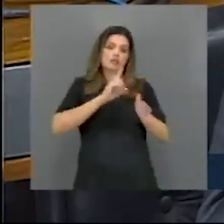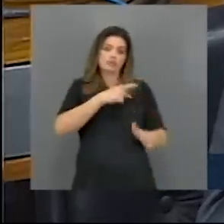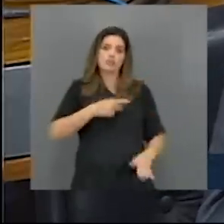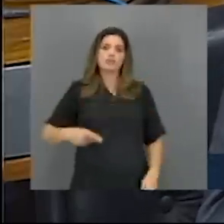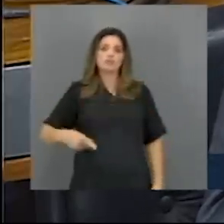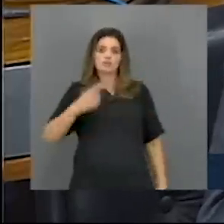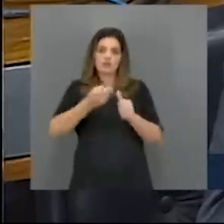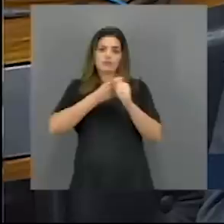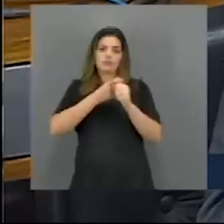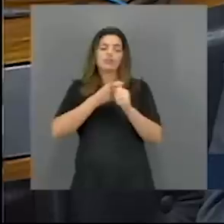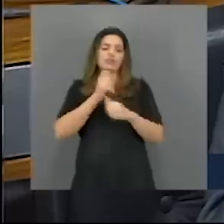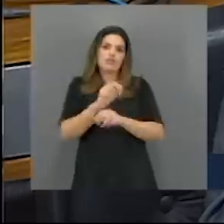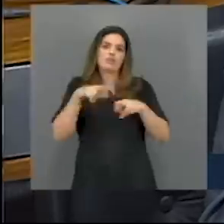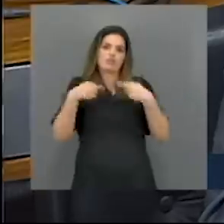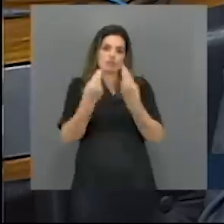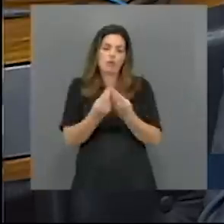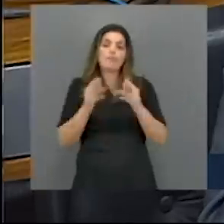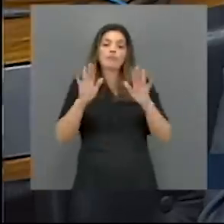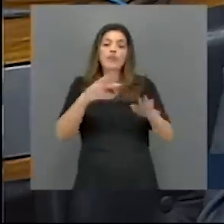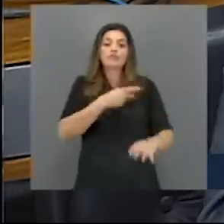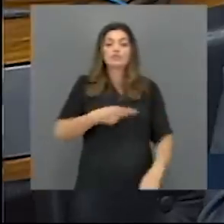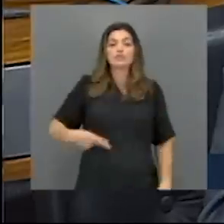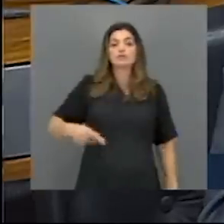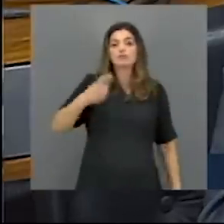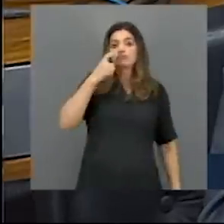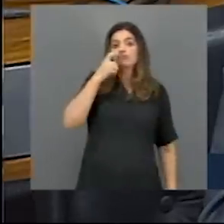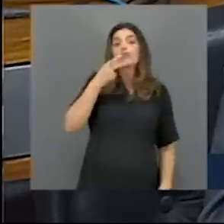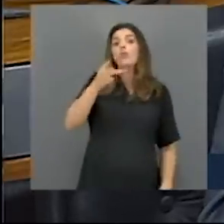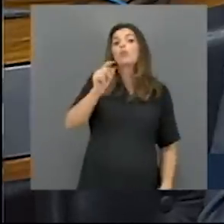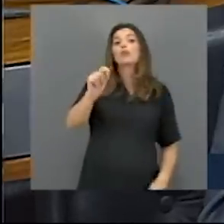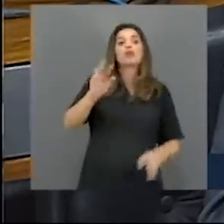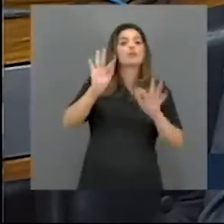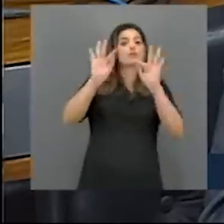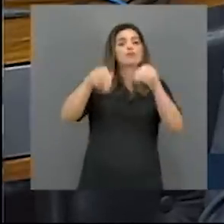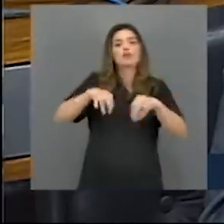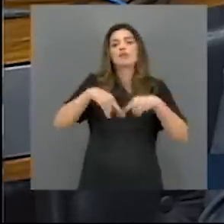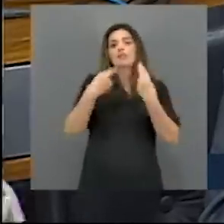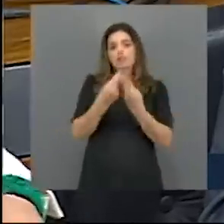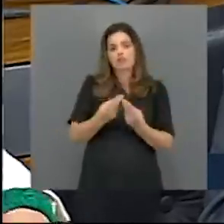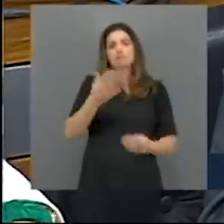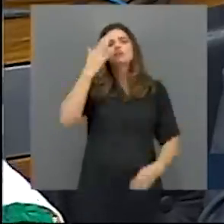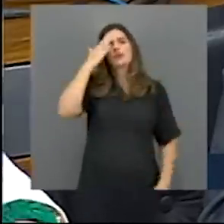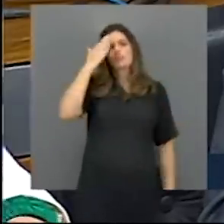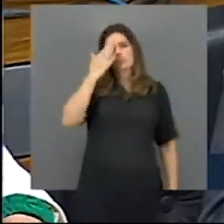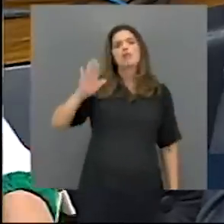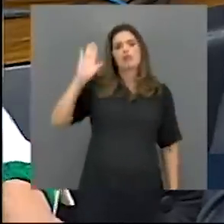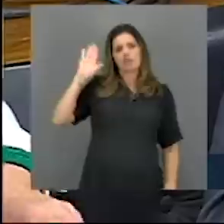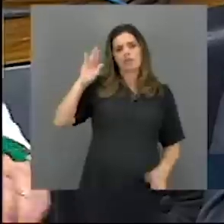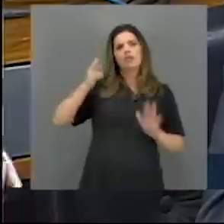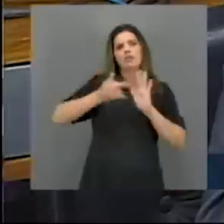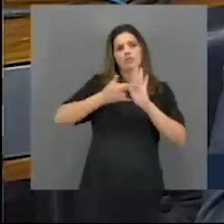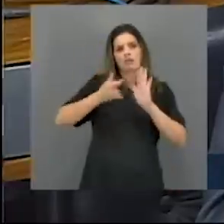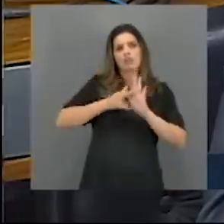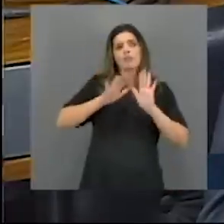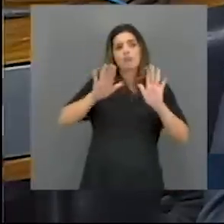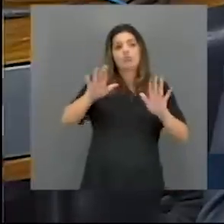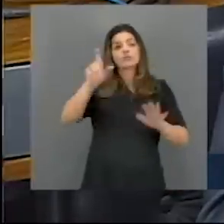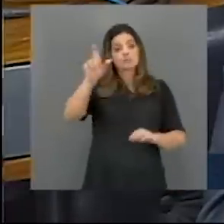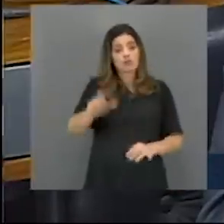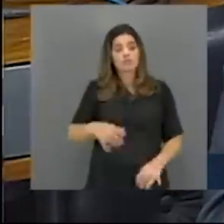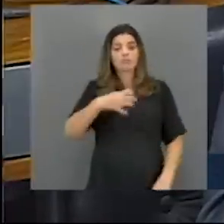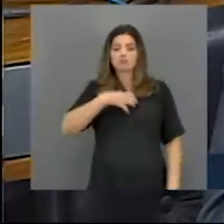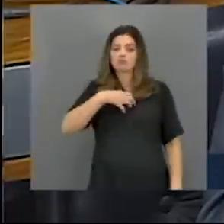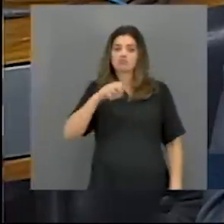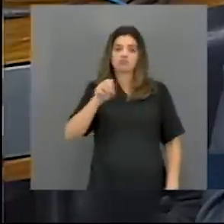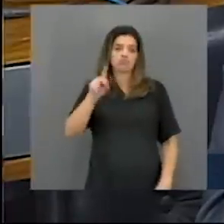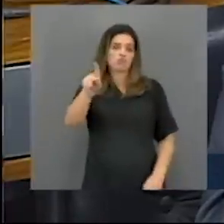Alcolumbre suspender a reunião. No entanto, o presidente Davi Alcolumbre optou por encerrar a reunião, mesmo sabendo que havia uma questão de ordem pendente. Eu entendo que a conduta do presidente Davi Alcolumbre